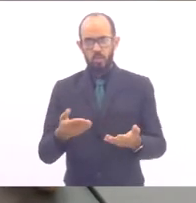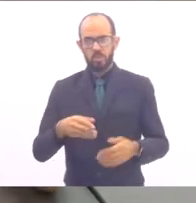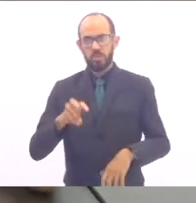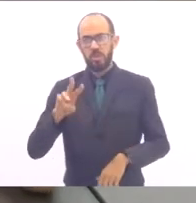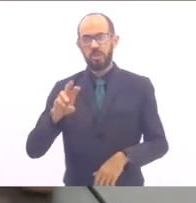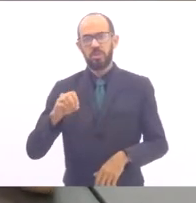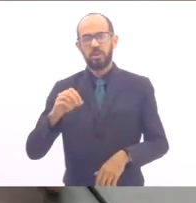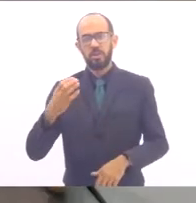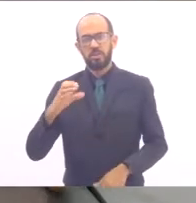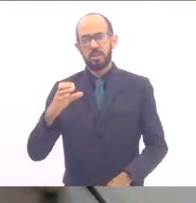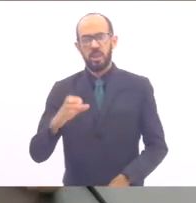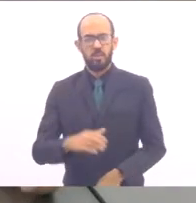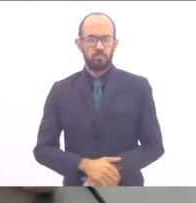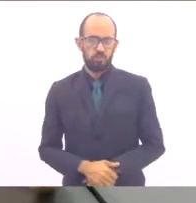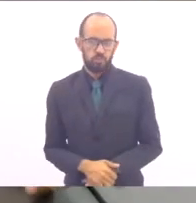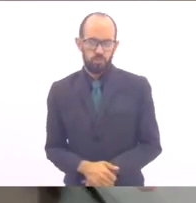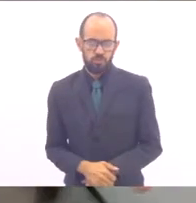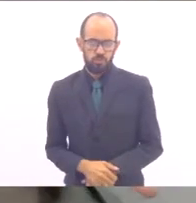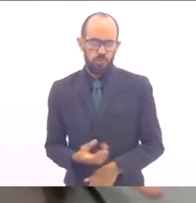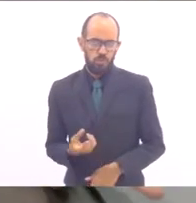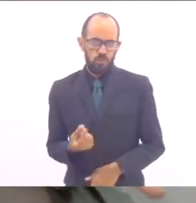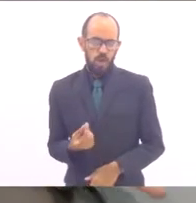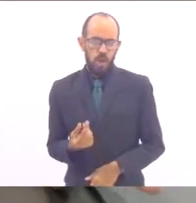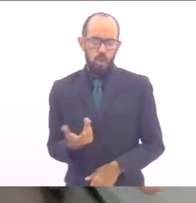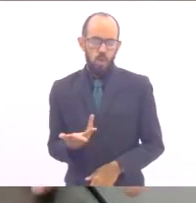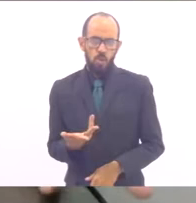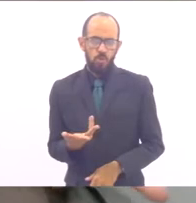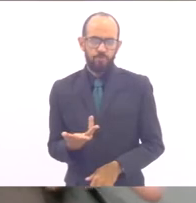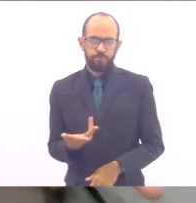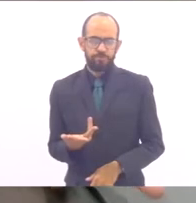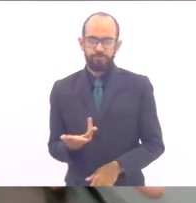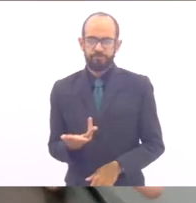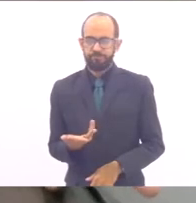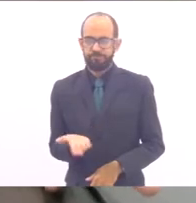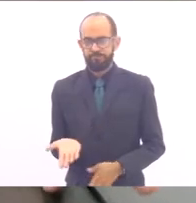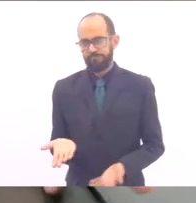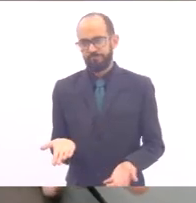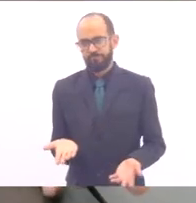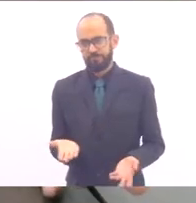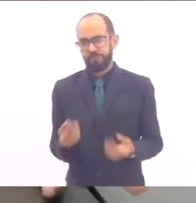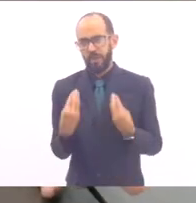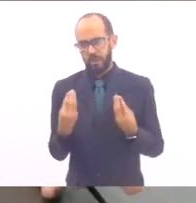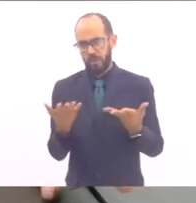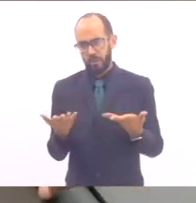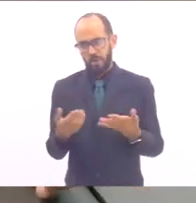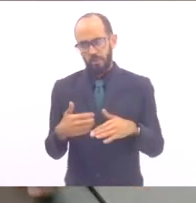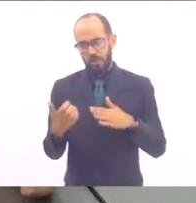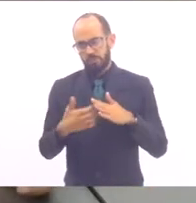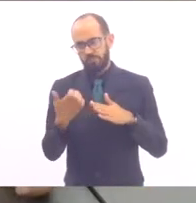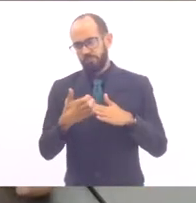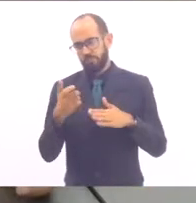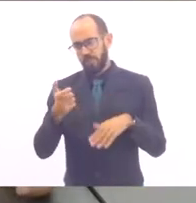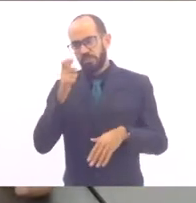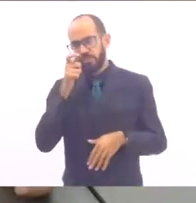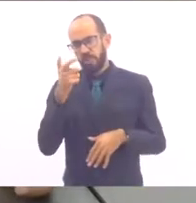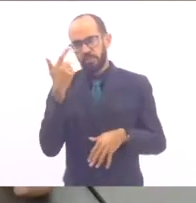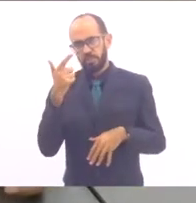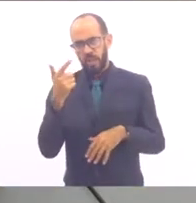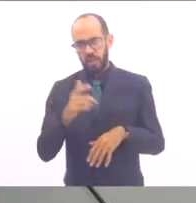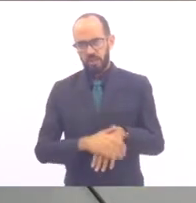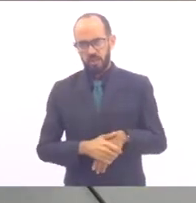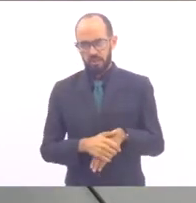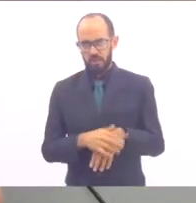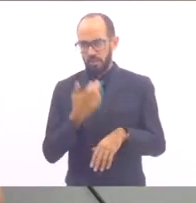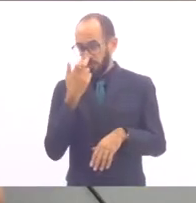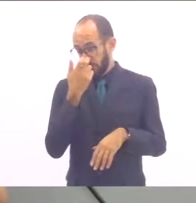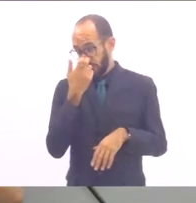R$0,30. Então, já é um valor ridículo para o grande empresariado. Que esse material, que esse